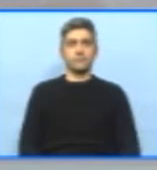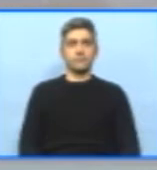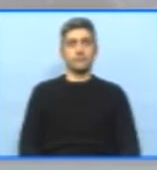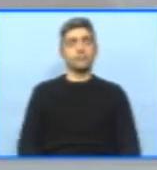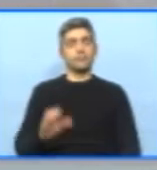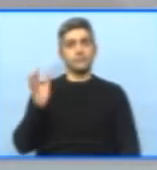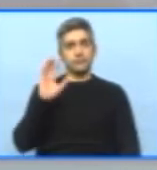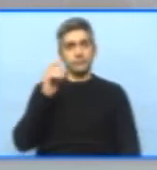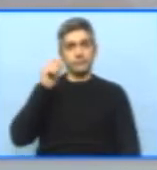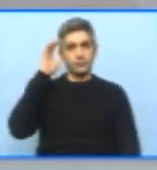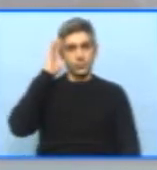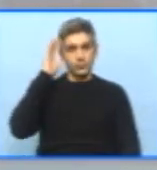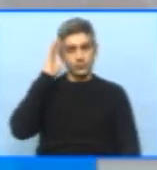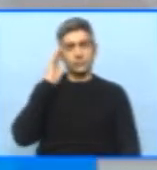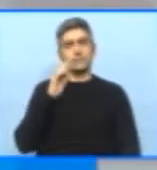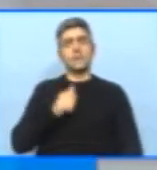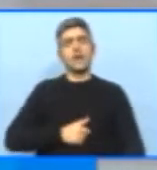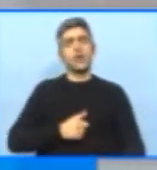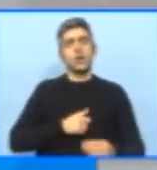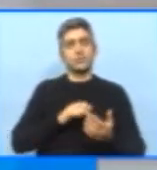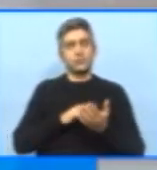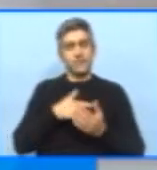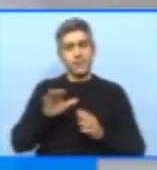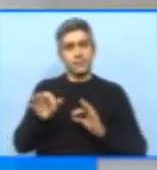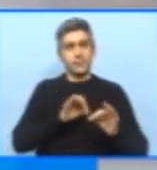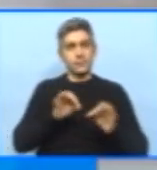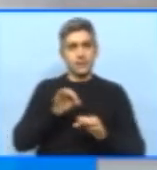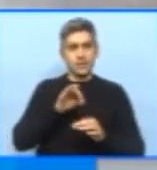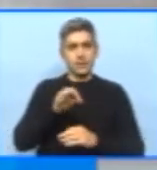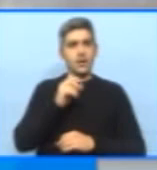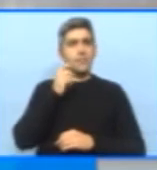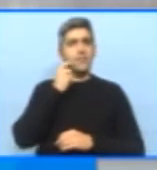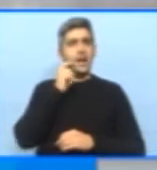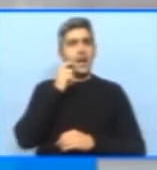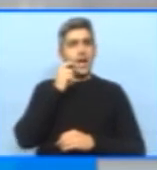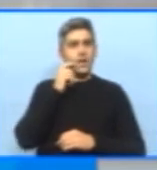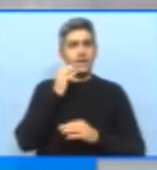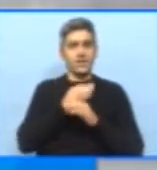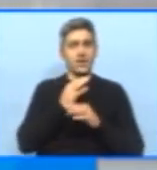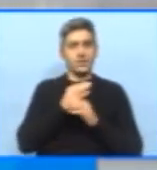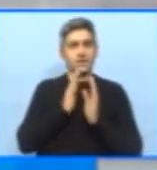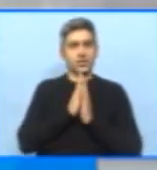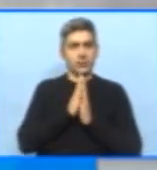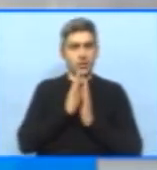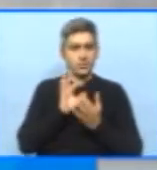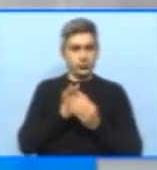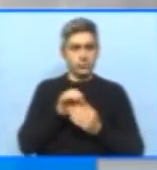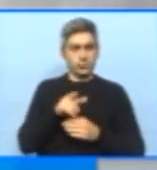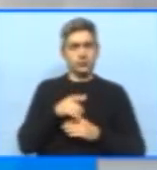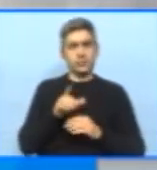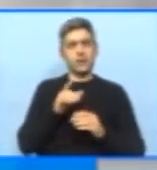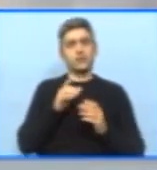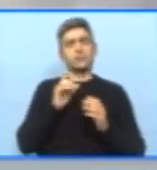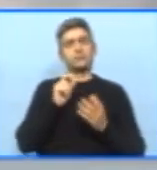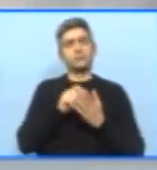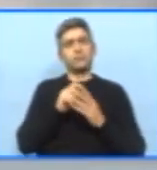Olá, muito boa tarde. A liturgia católica prepara a celebração da Páscoa, a maior festa para os cristãos, no itinerário marcado por encontros das comunidades